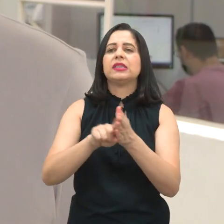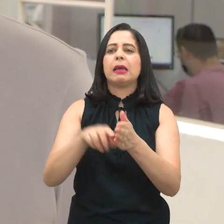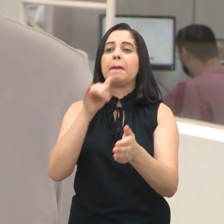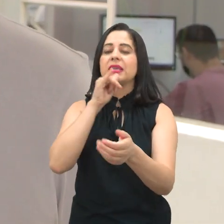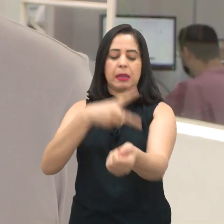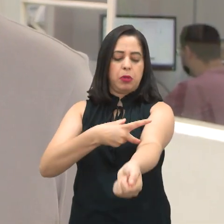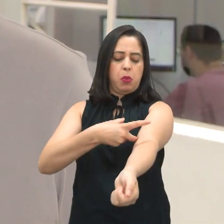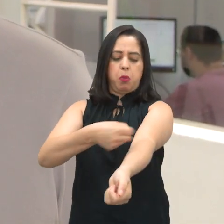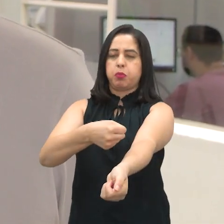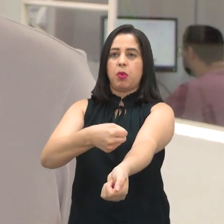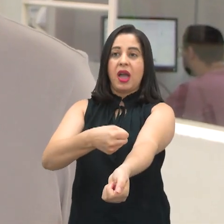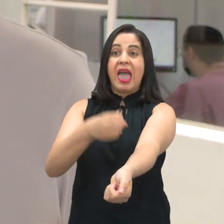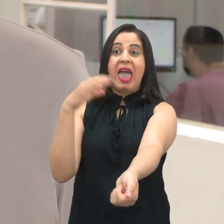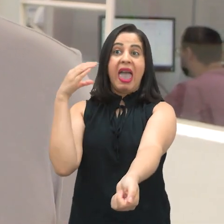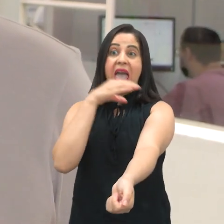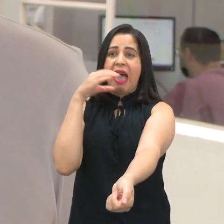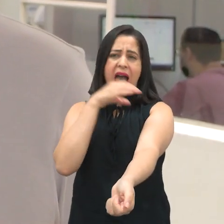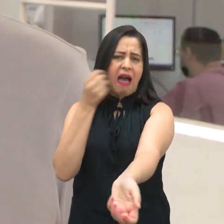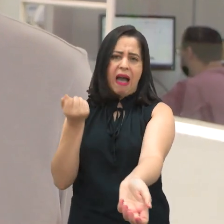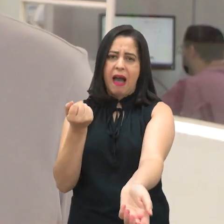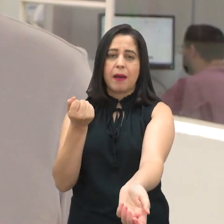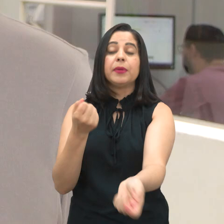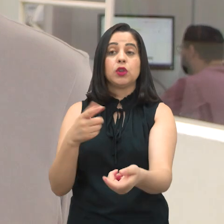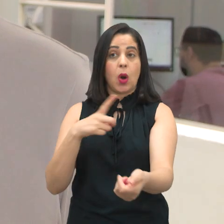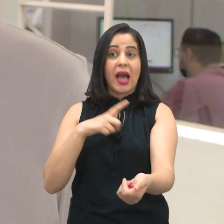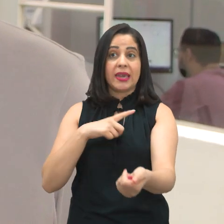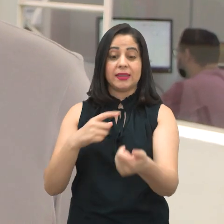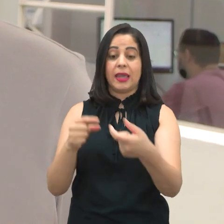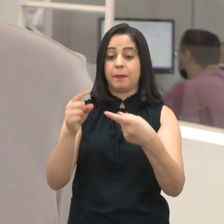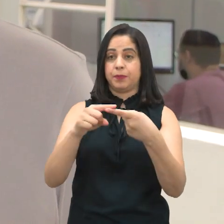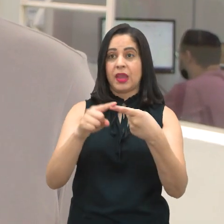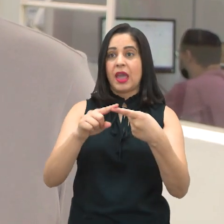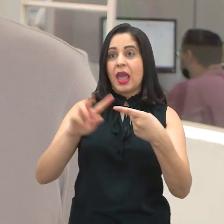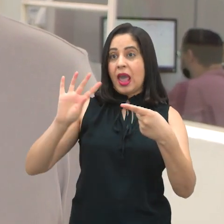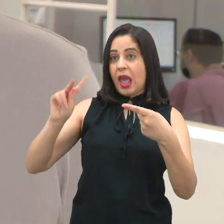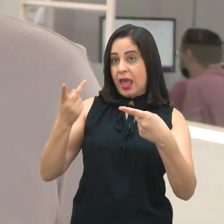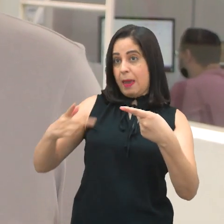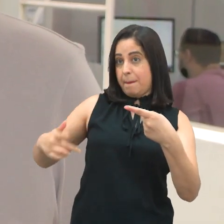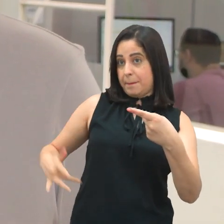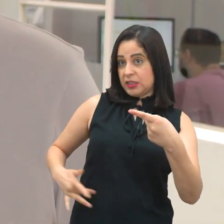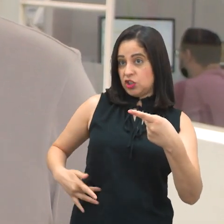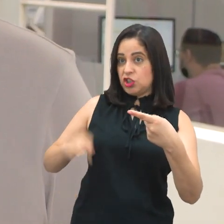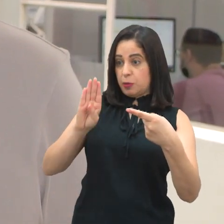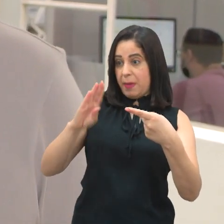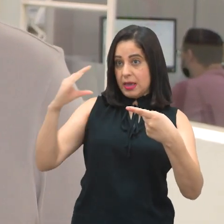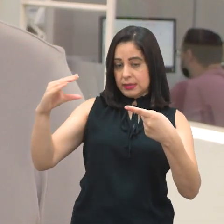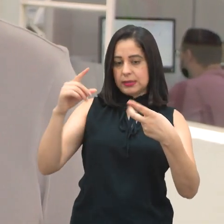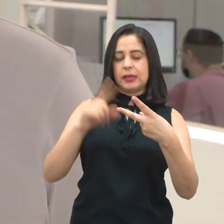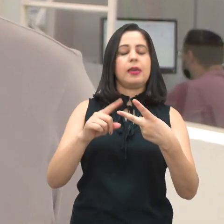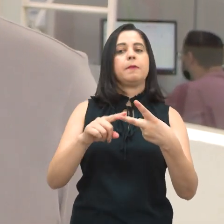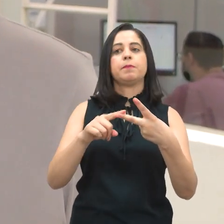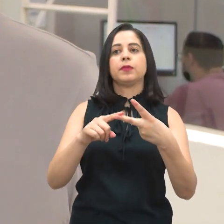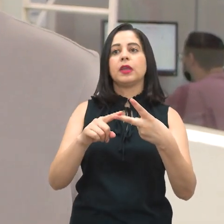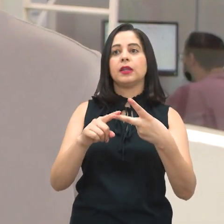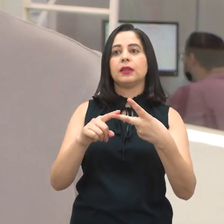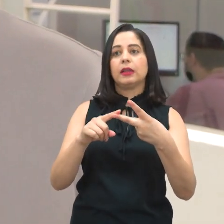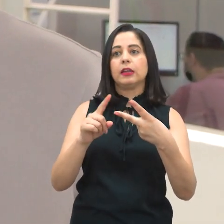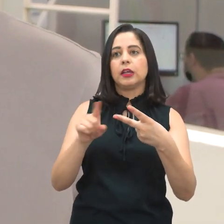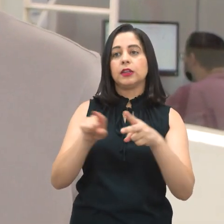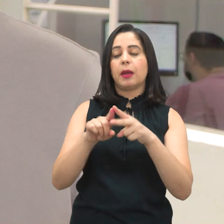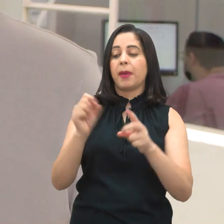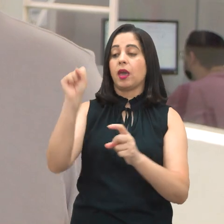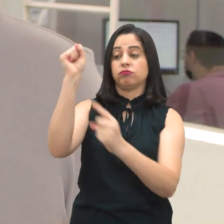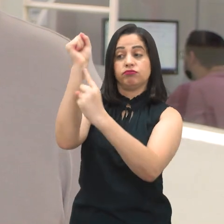a 1 hora, onde faz teste HIV, sífilis, hepatite B e hepatite C. Não tem que levar exame nenhum, tá?